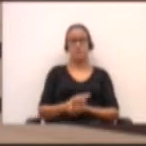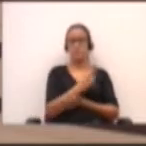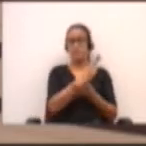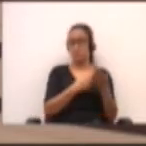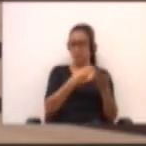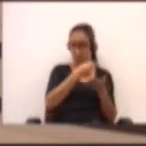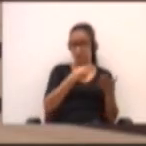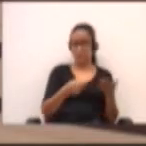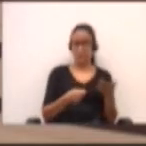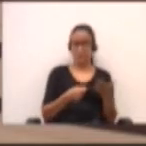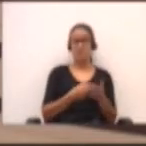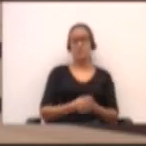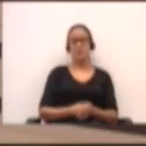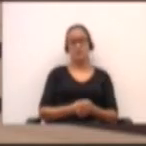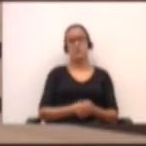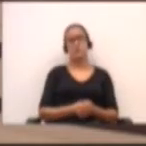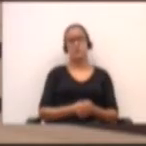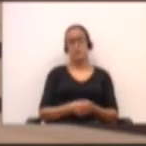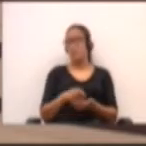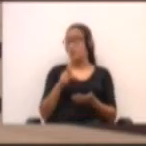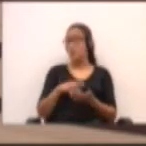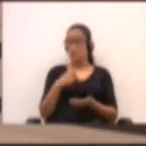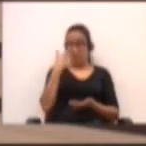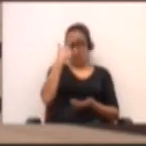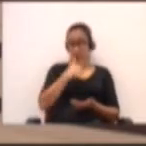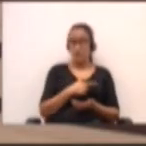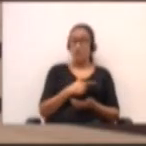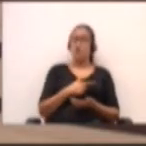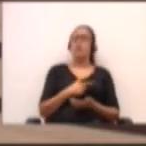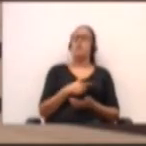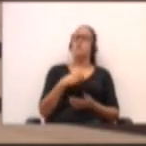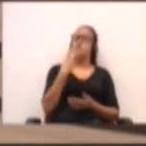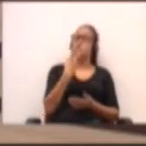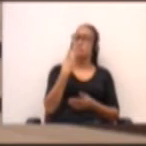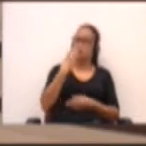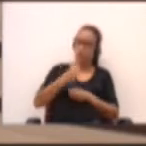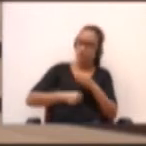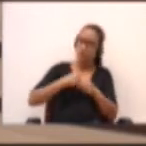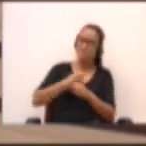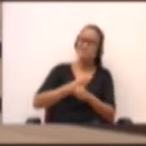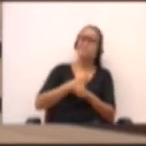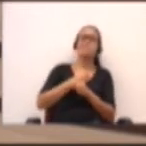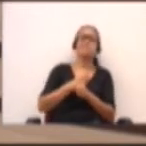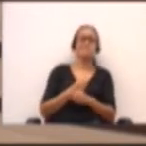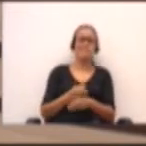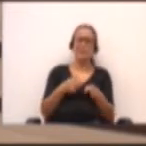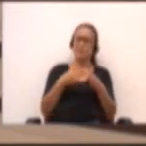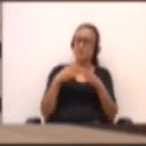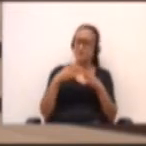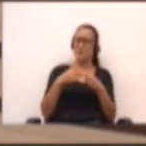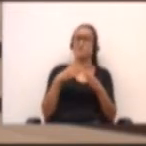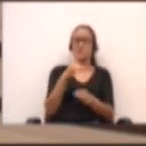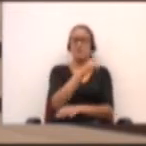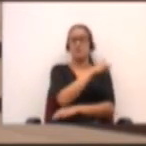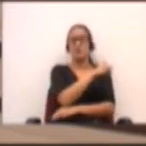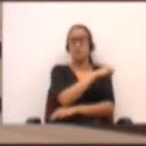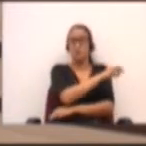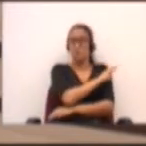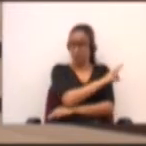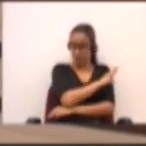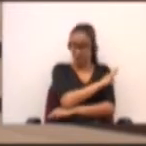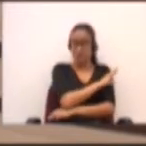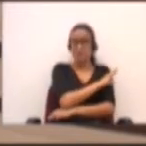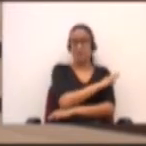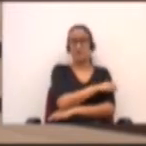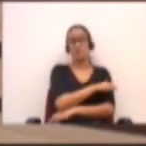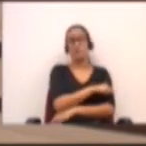Realmente faz 2 anos que eu estou cobrando do Executivo, aquela região do Saíra, que falta uma iluminação